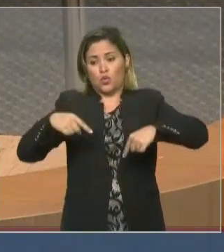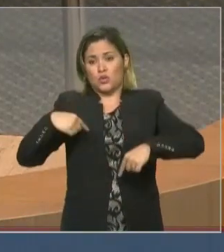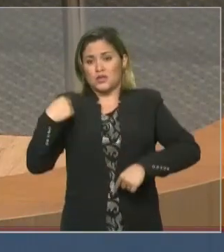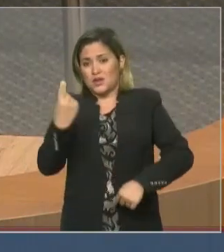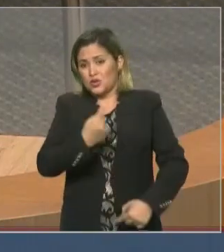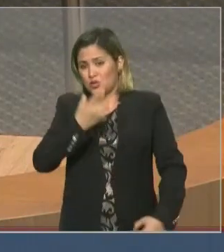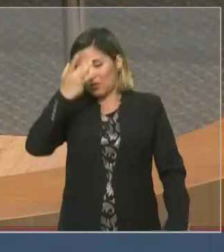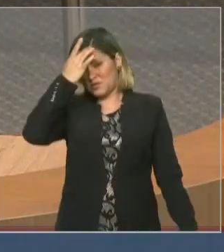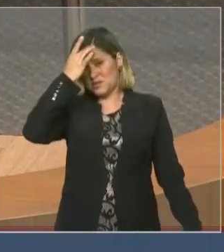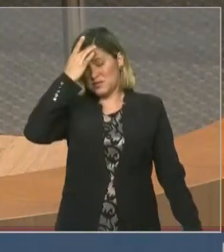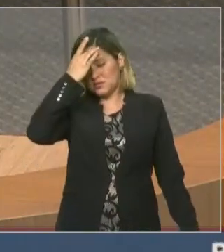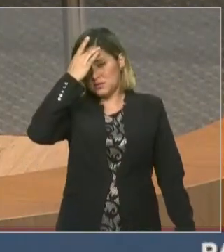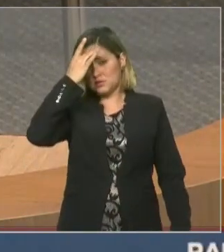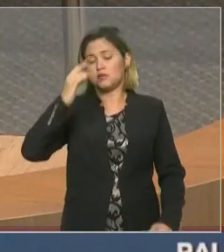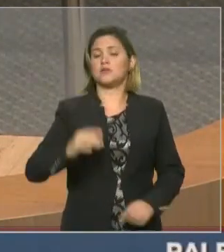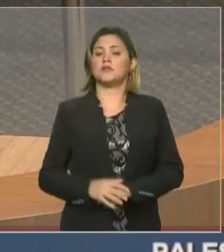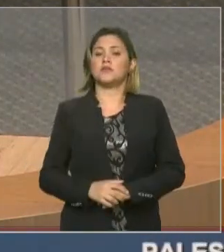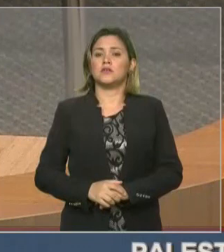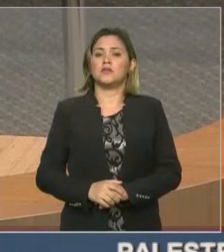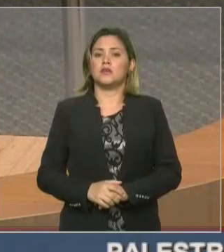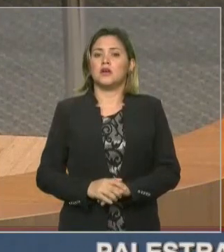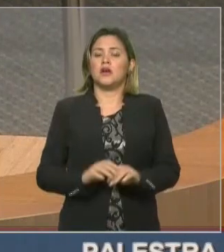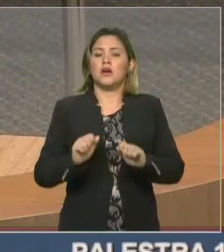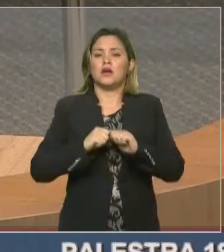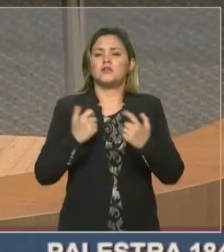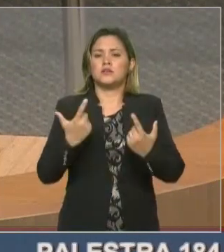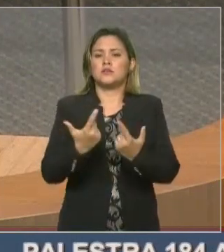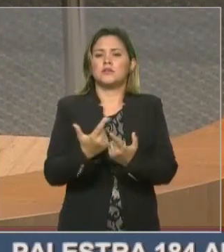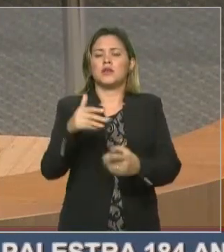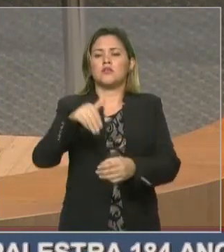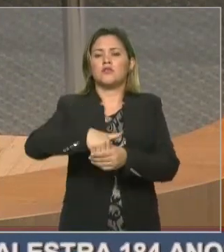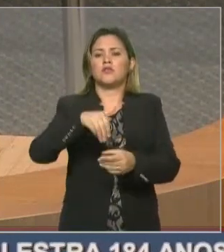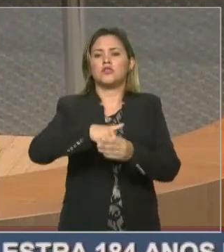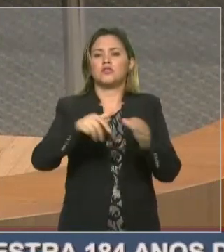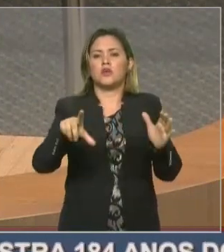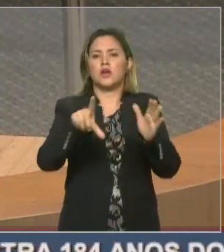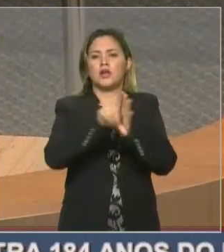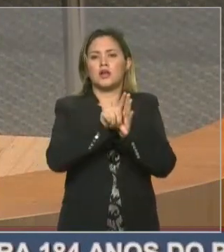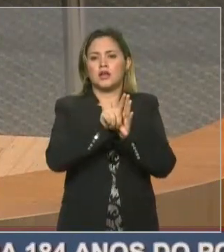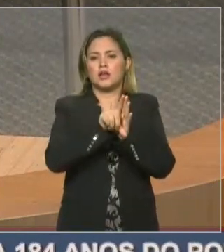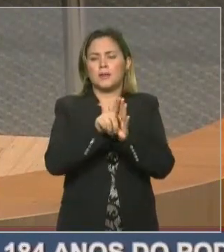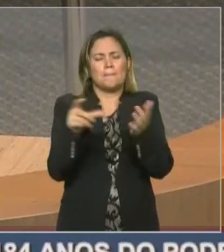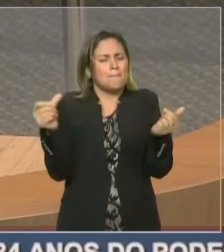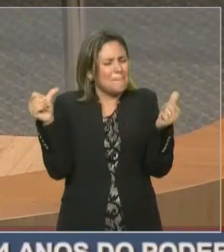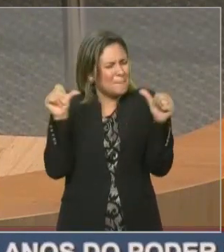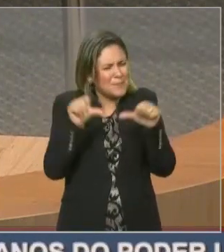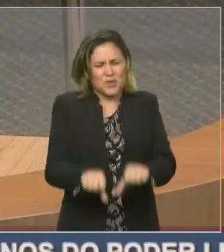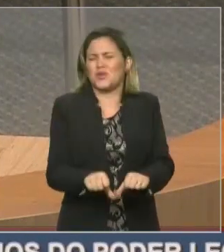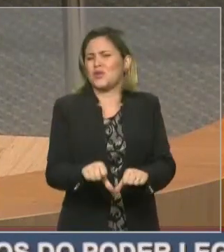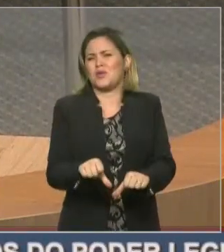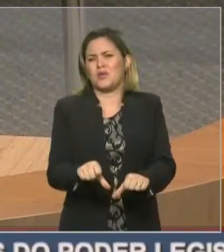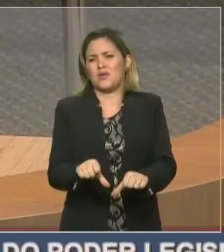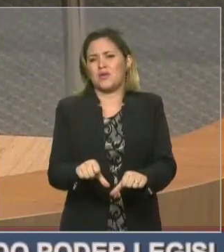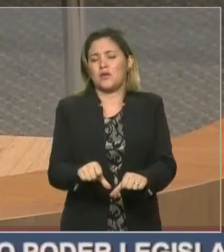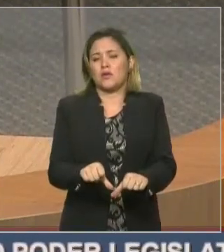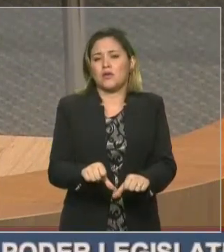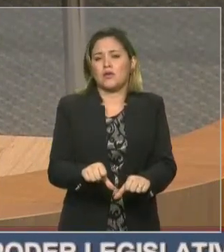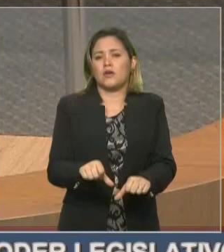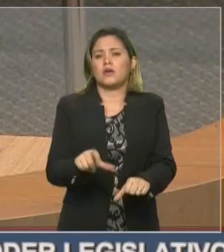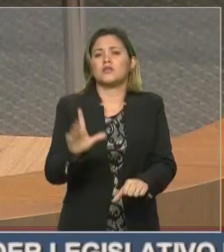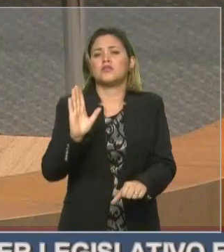A Assembleia Legislativa votou a lei mais iníqua que já teve no Maranhão, a lei dos